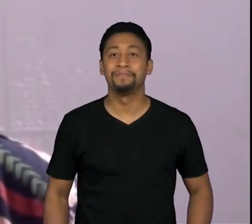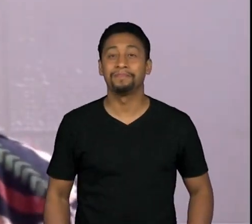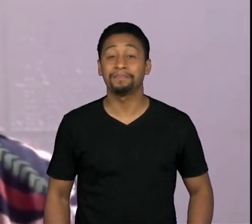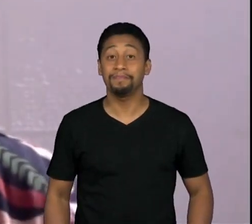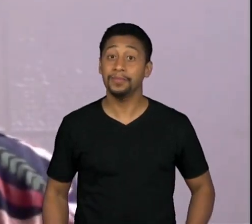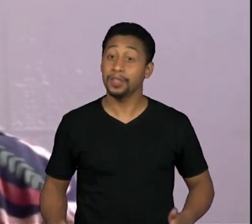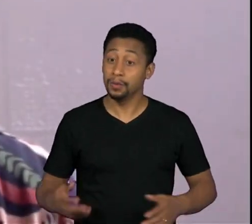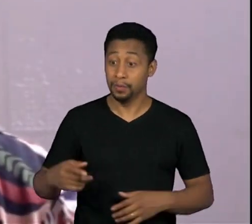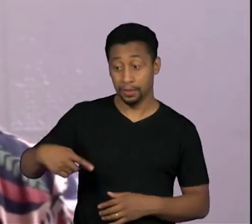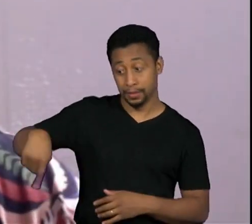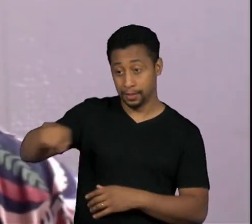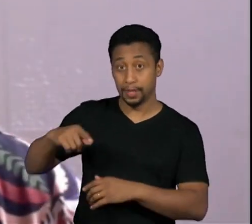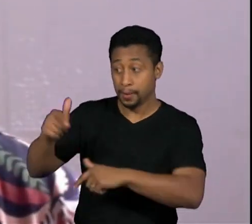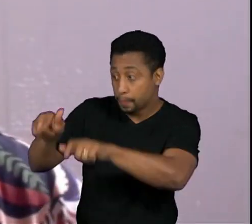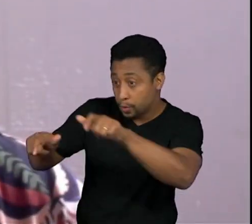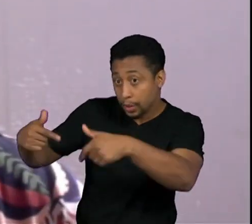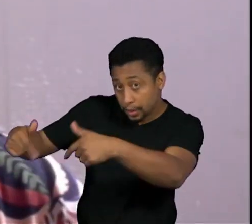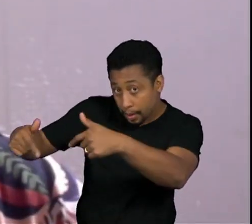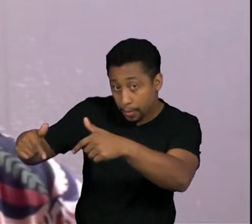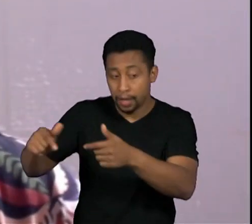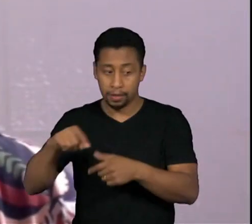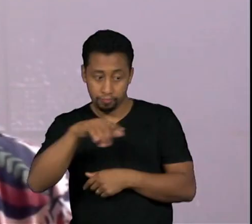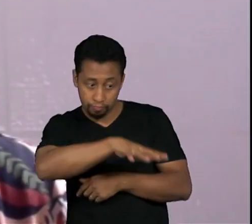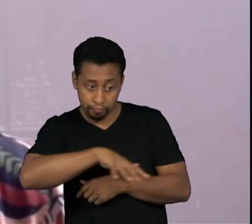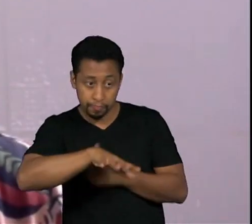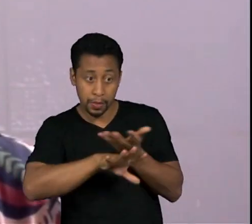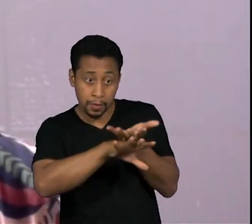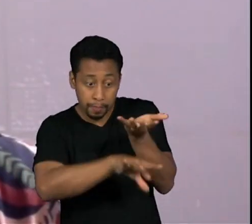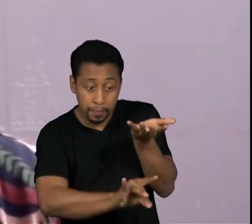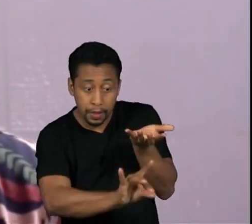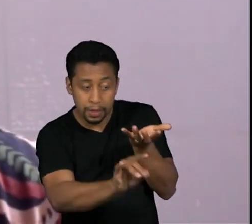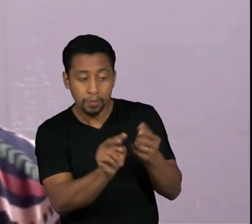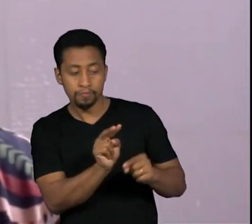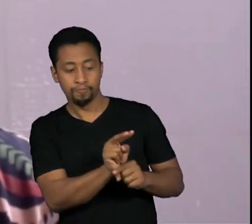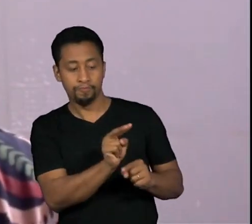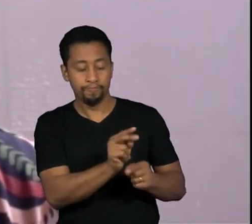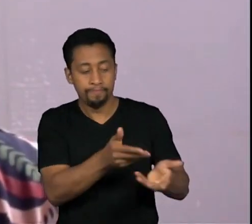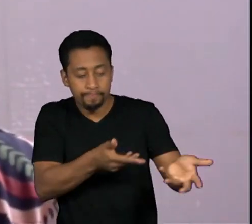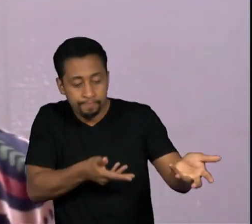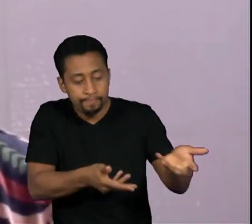relação como uma relação muito